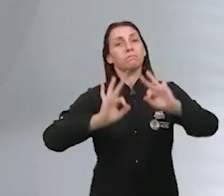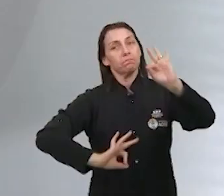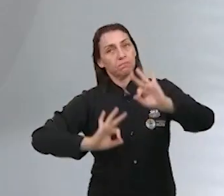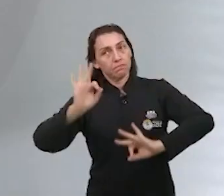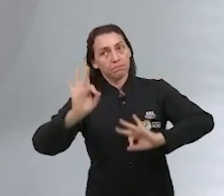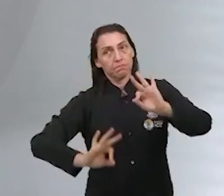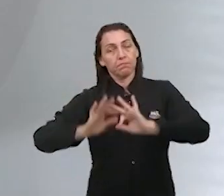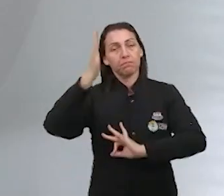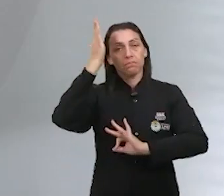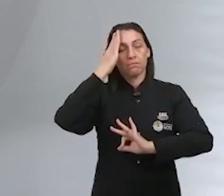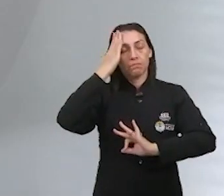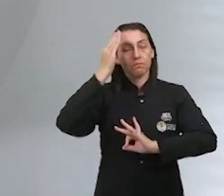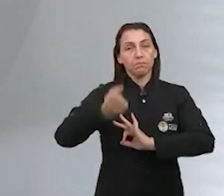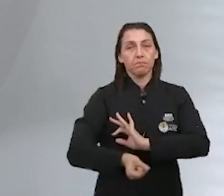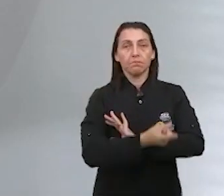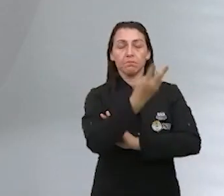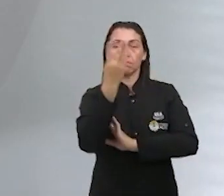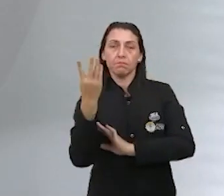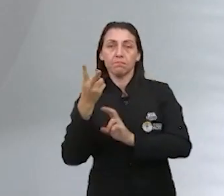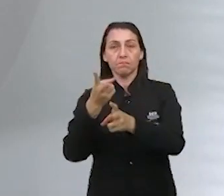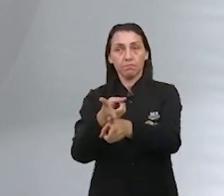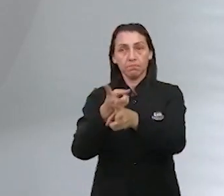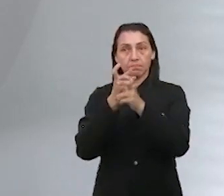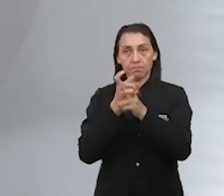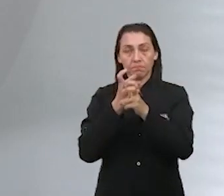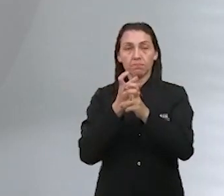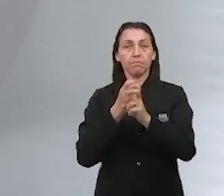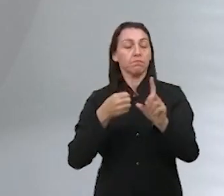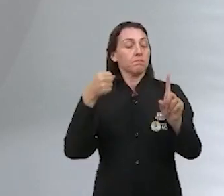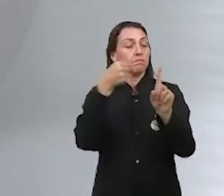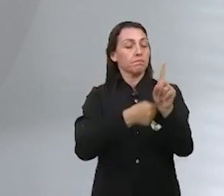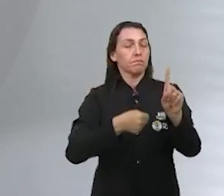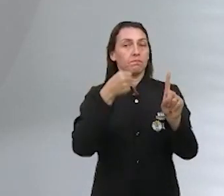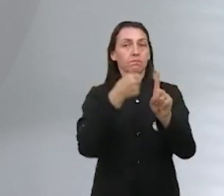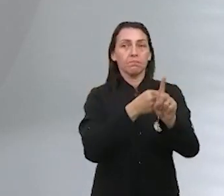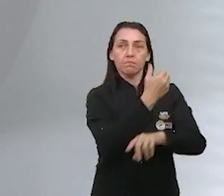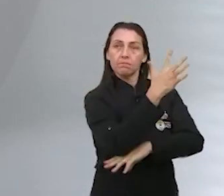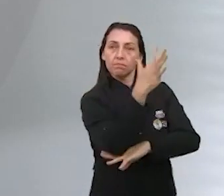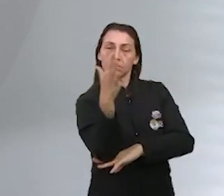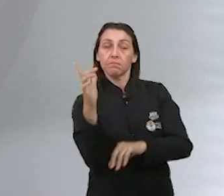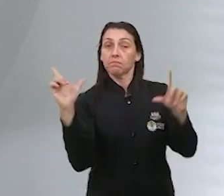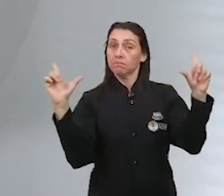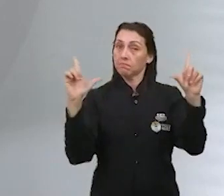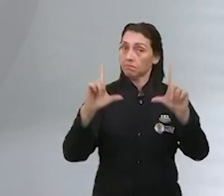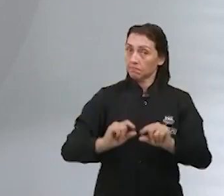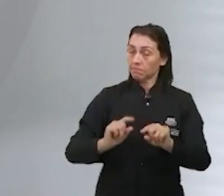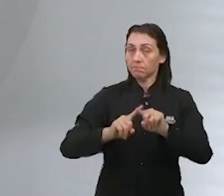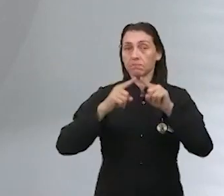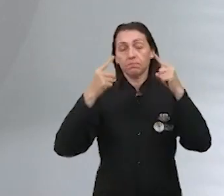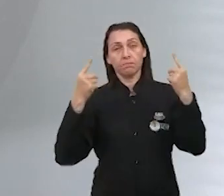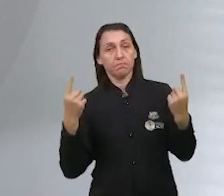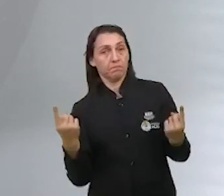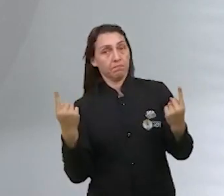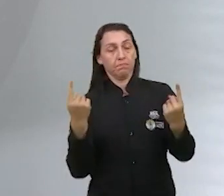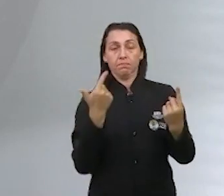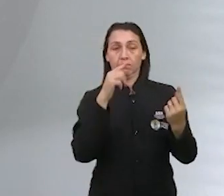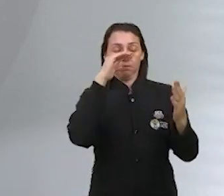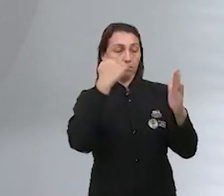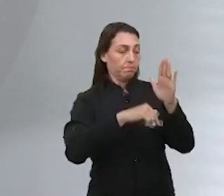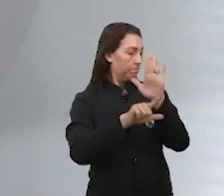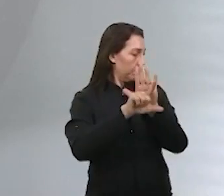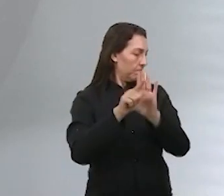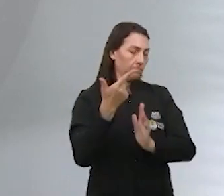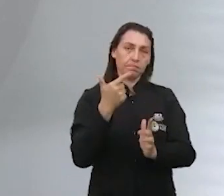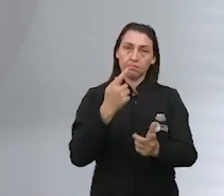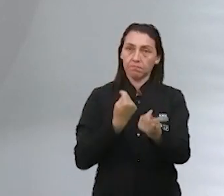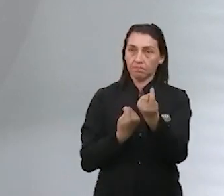você sabia a quantidade que ia ser extraído ali. Então o impacto ambiental, ele é menor. Mas as ilegais, você não tem um